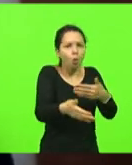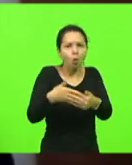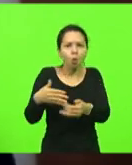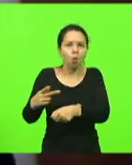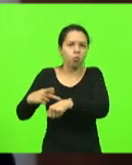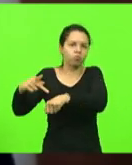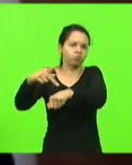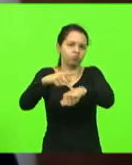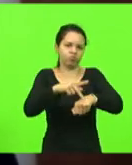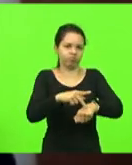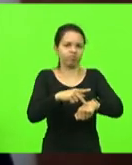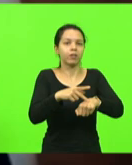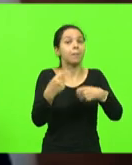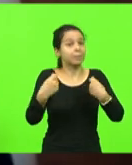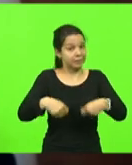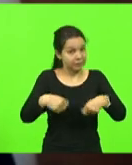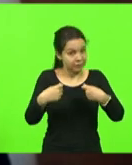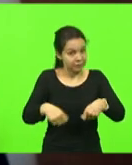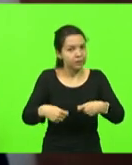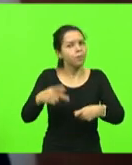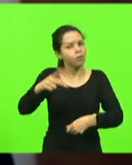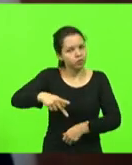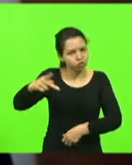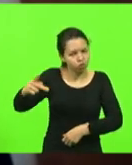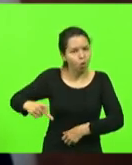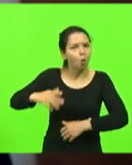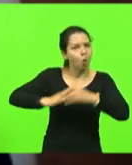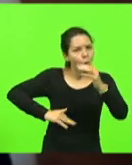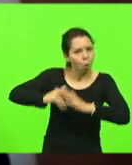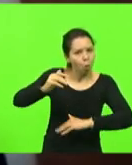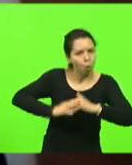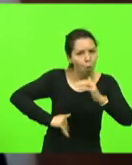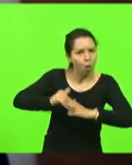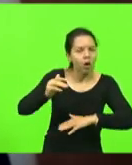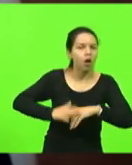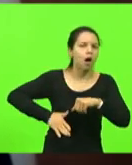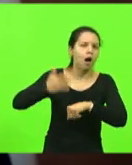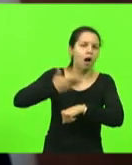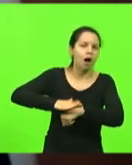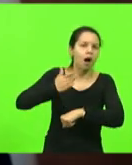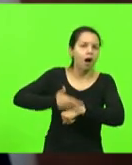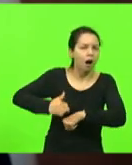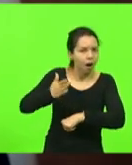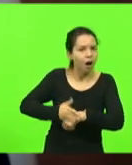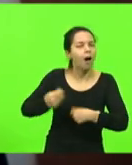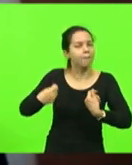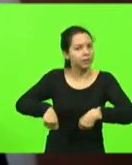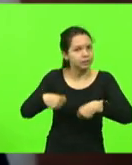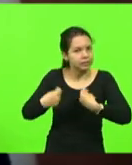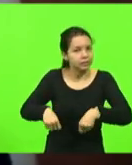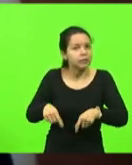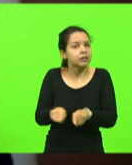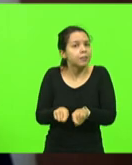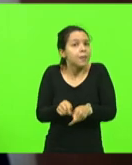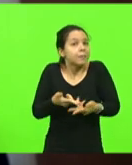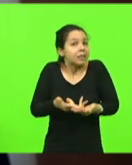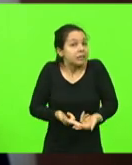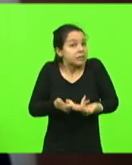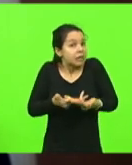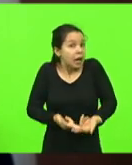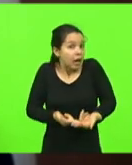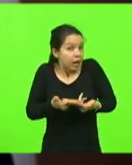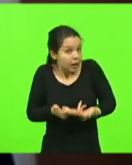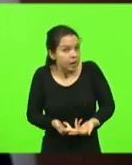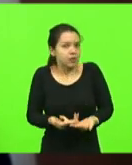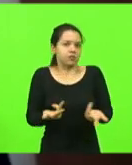de professores qualificados, preparados e carregados de paciência e também de determinação para